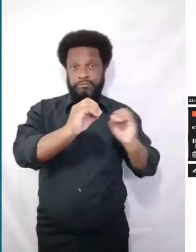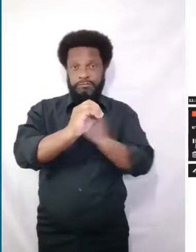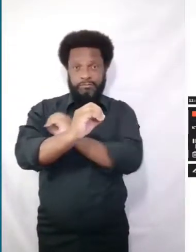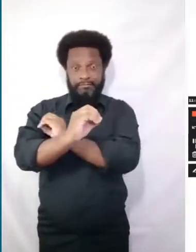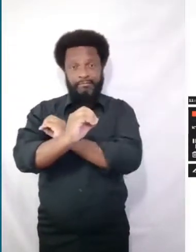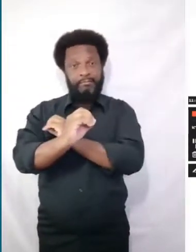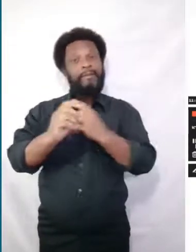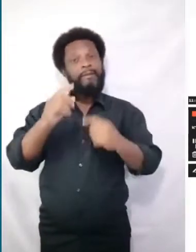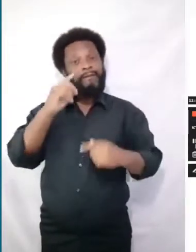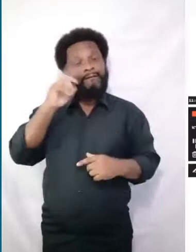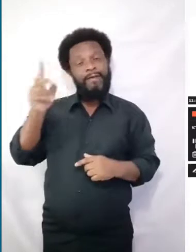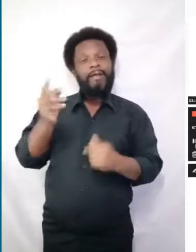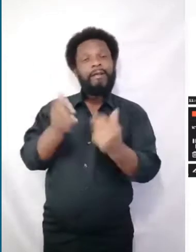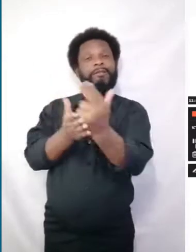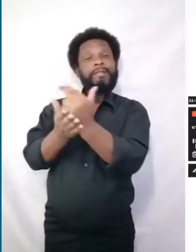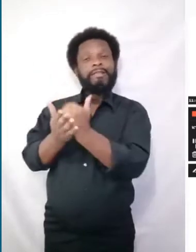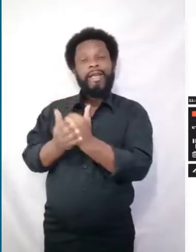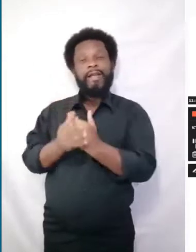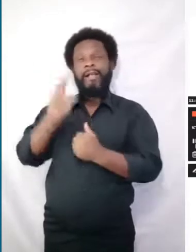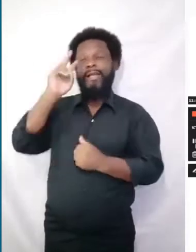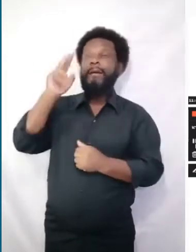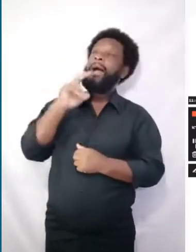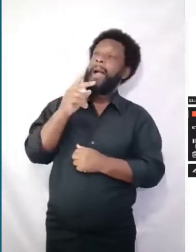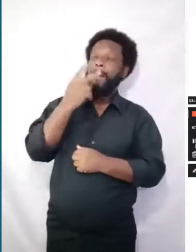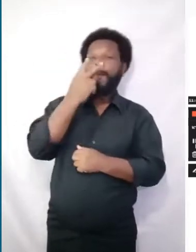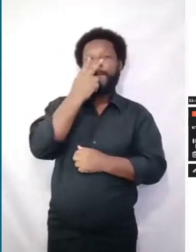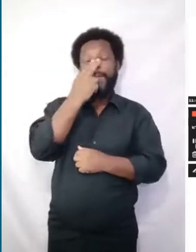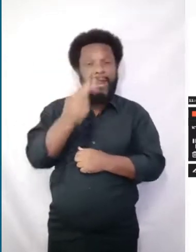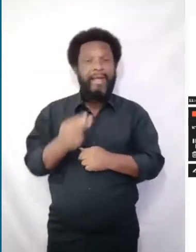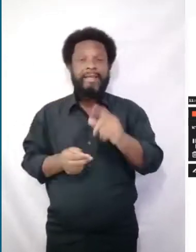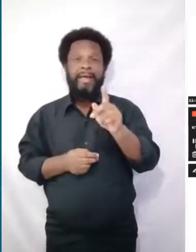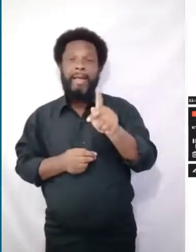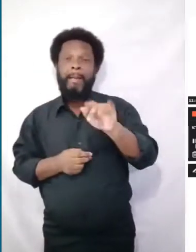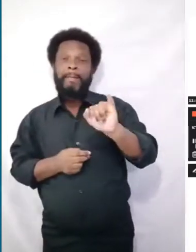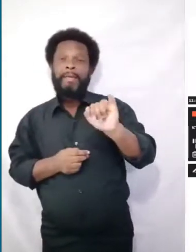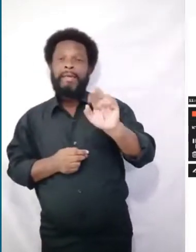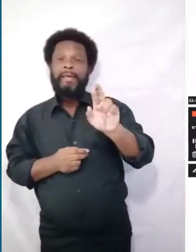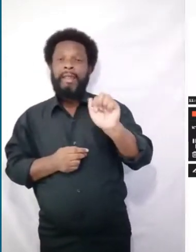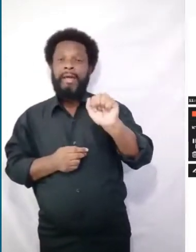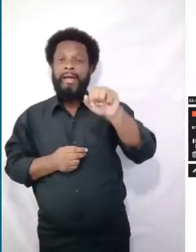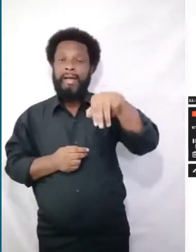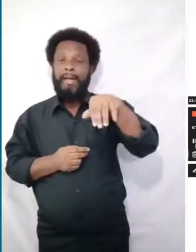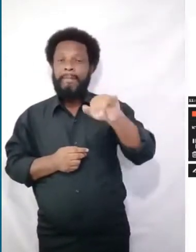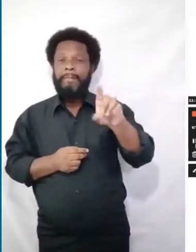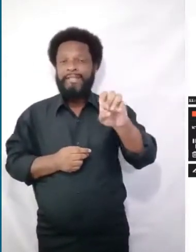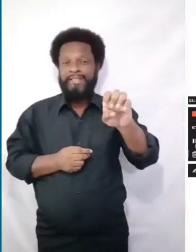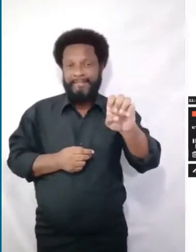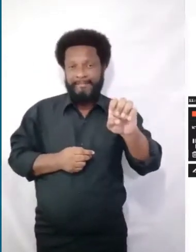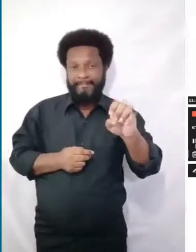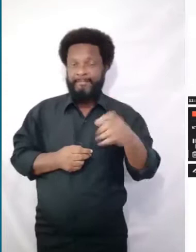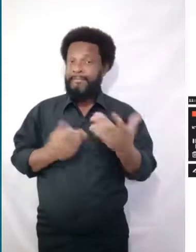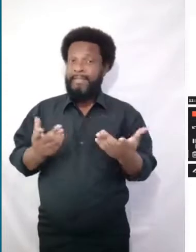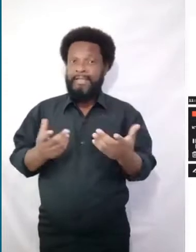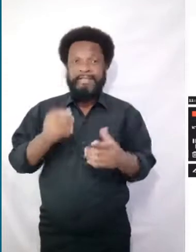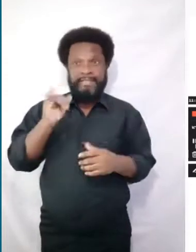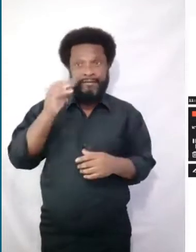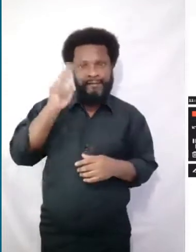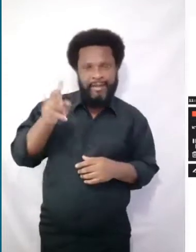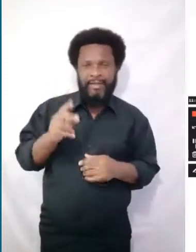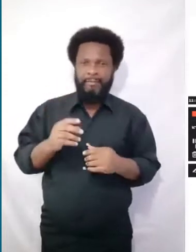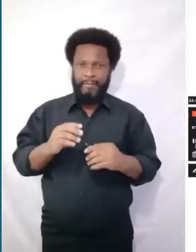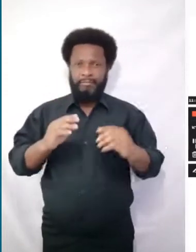representar, digamos assim, essa geometria, na forma de bolinhas, né? Então, ela lembra uma pirâmide. Se você juntar, considerar os hidrogênios